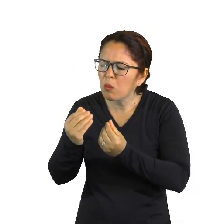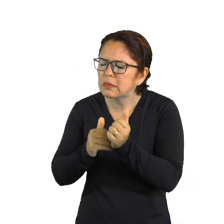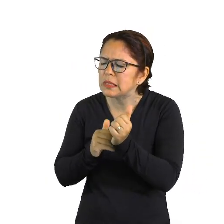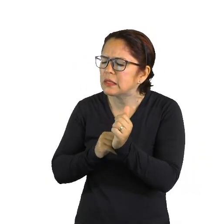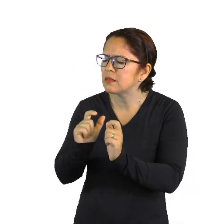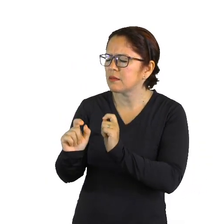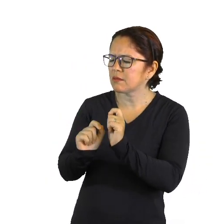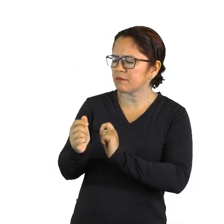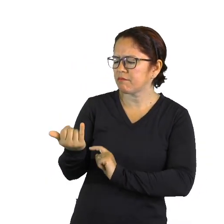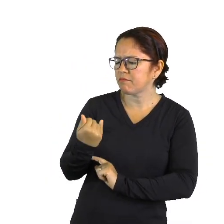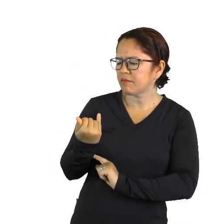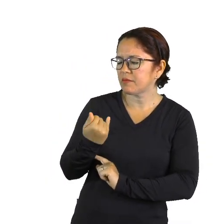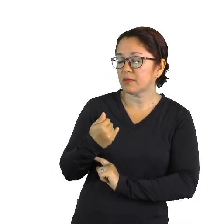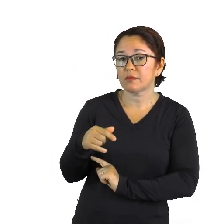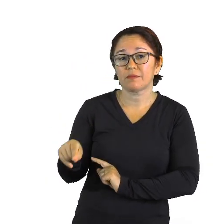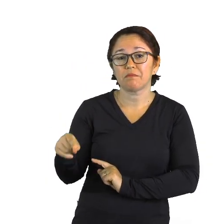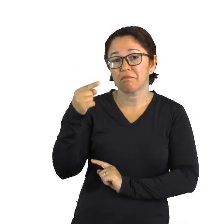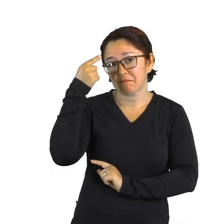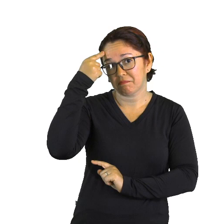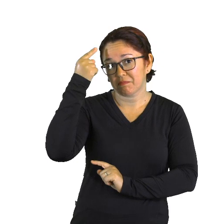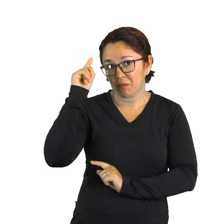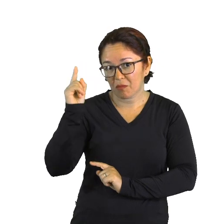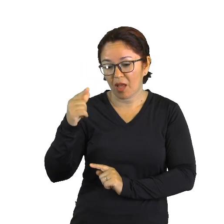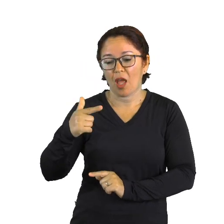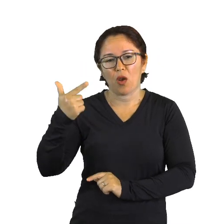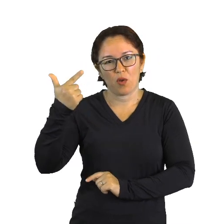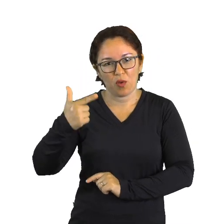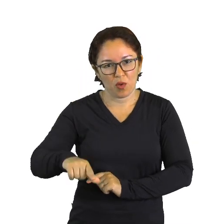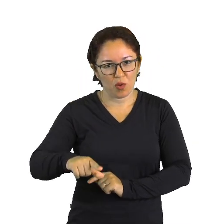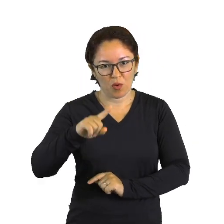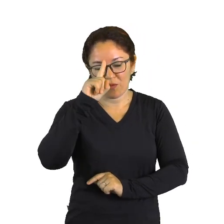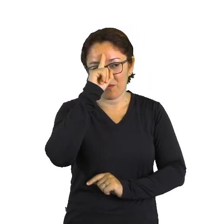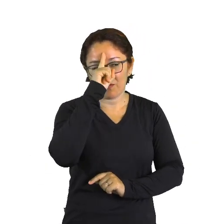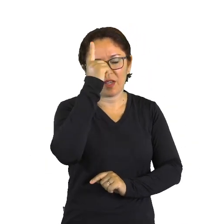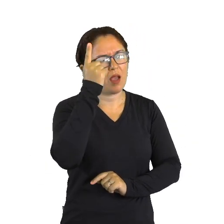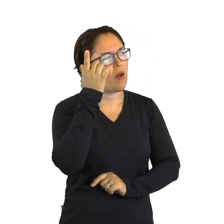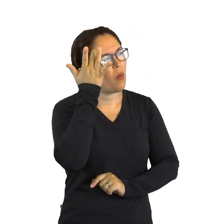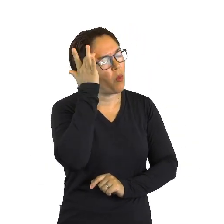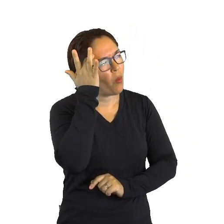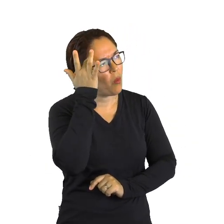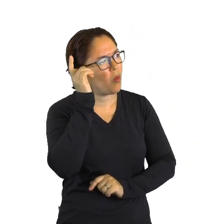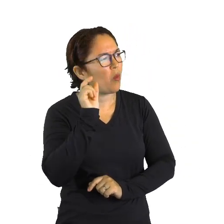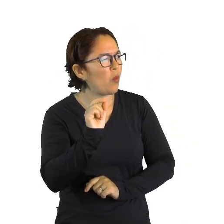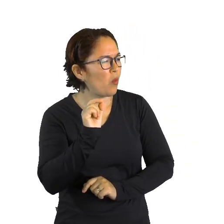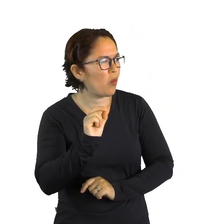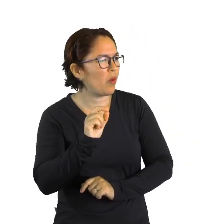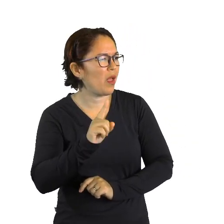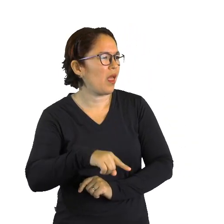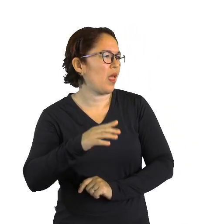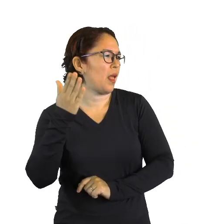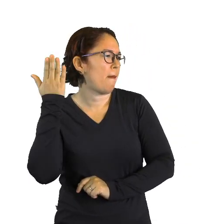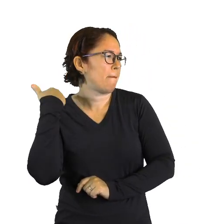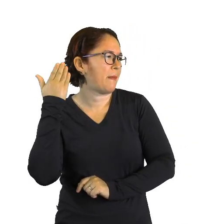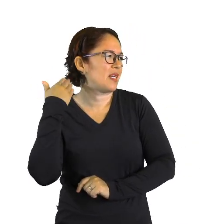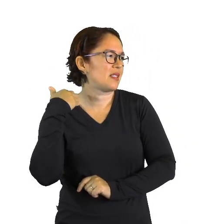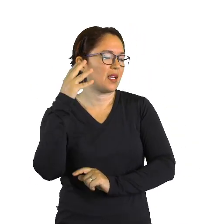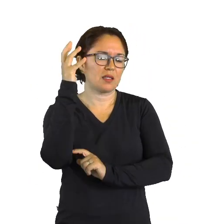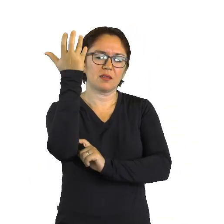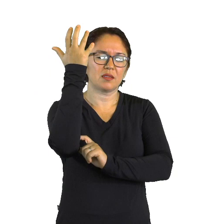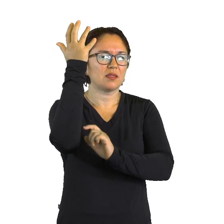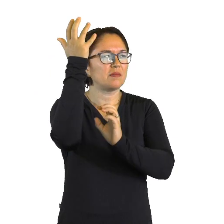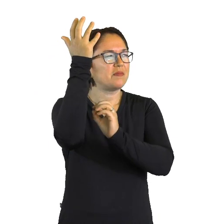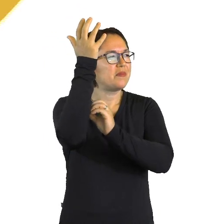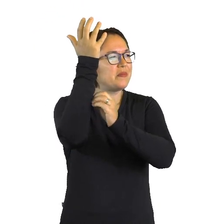não sabia, mas inventou de novo. Ah, deve ser porque eu comi muita jabuticaba quando